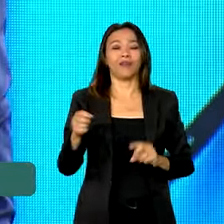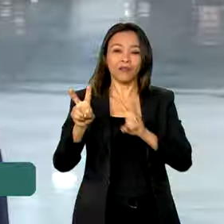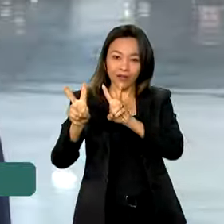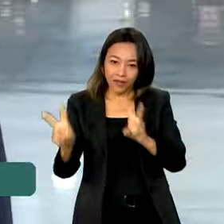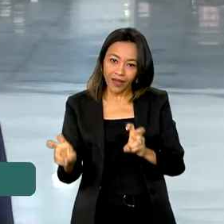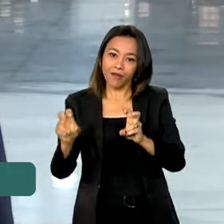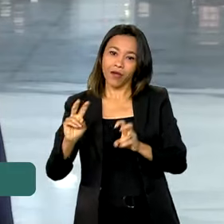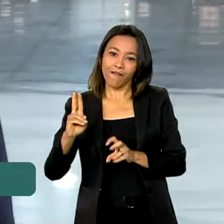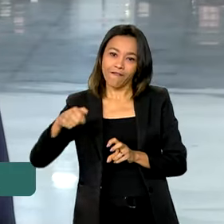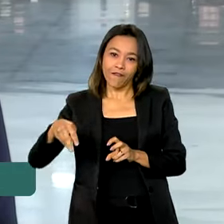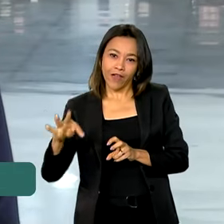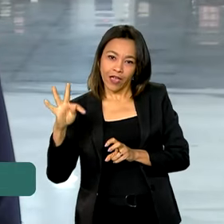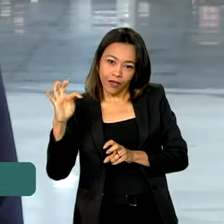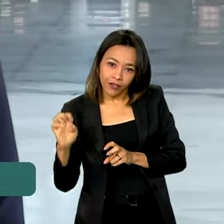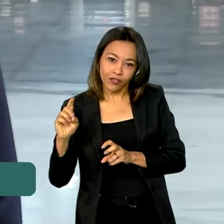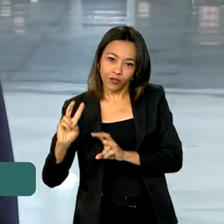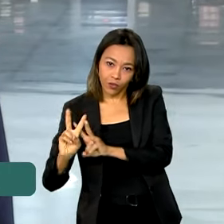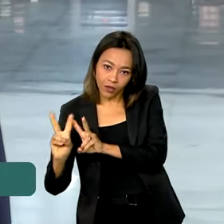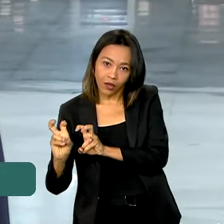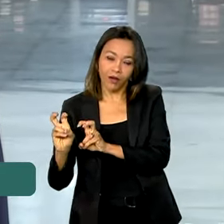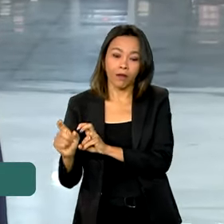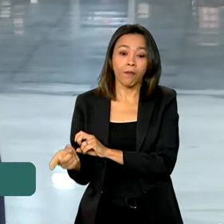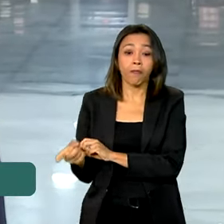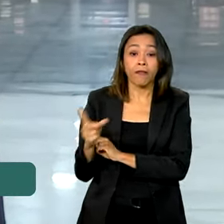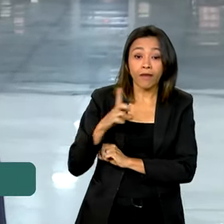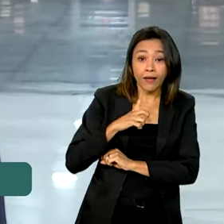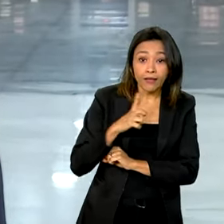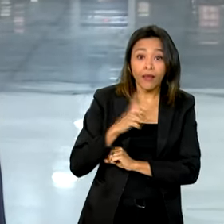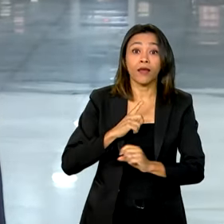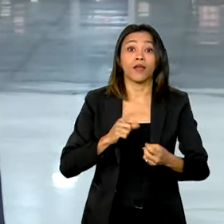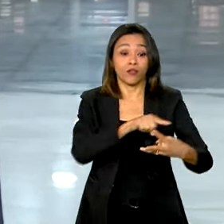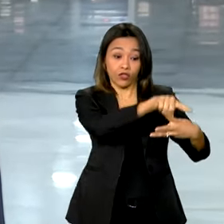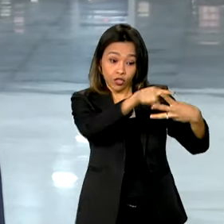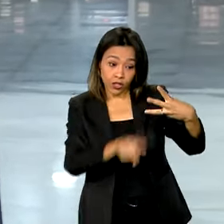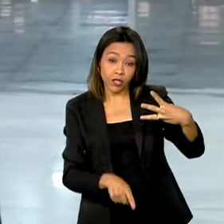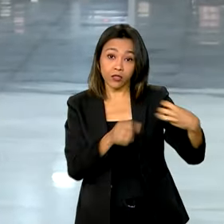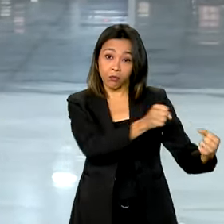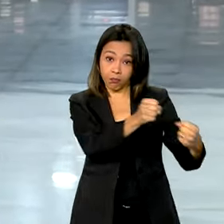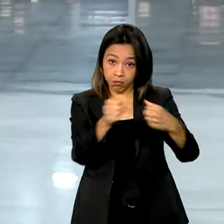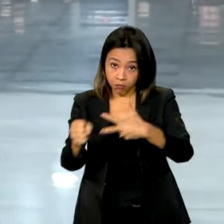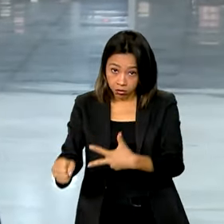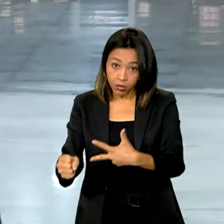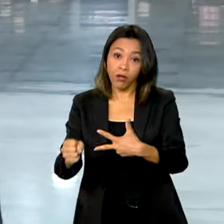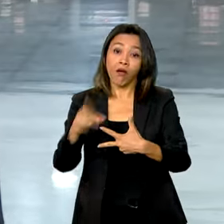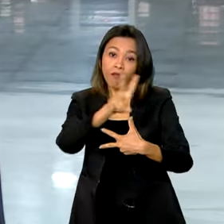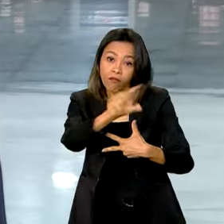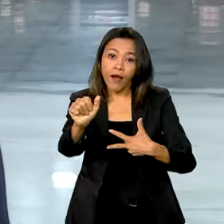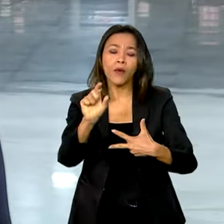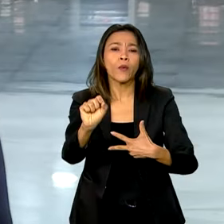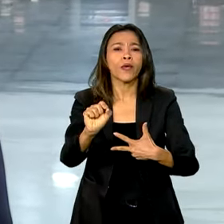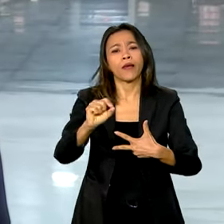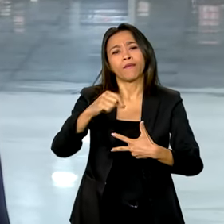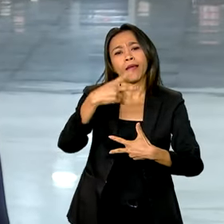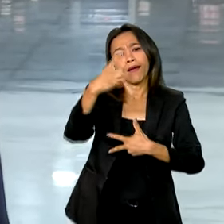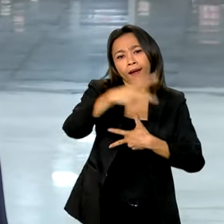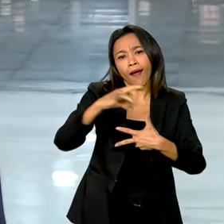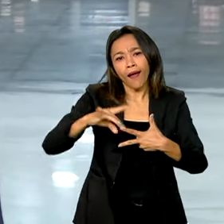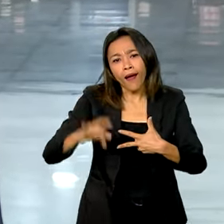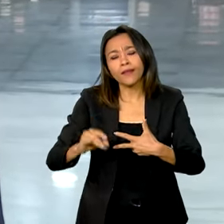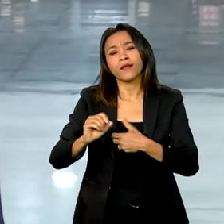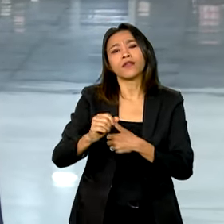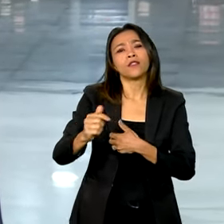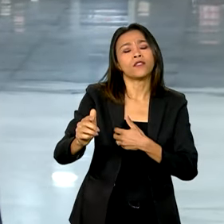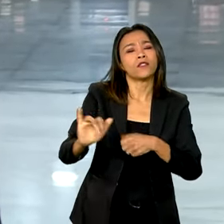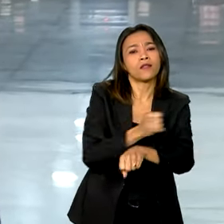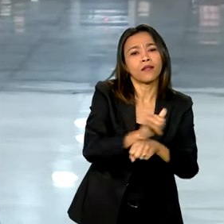Legislativo. Haverá também ações integradas entre os três poderes. Todos vão adotar, por exemplo, medidas internas de